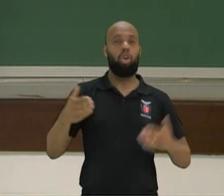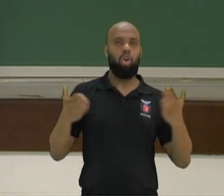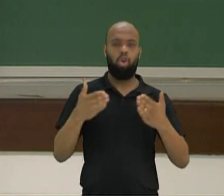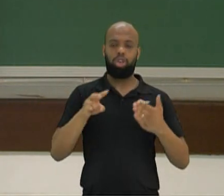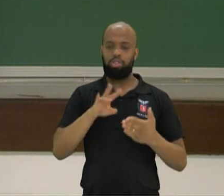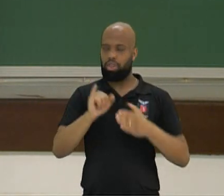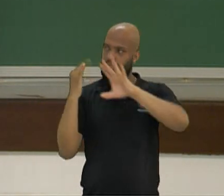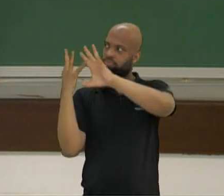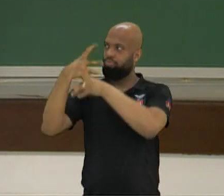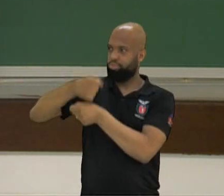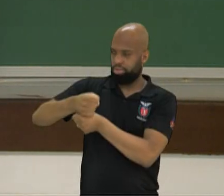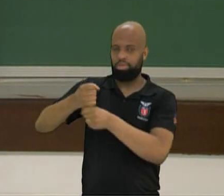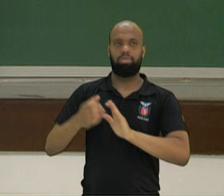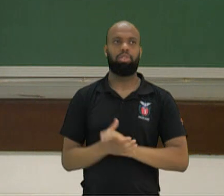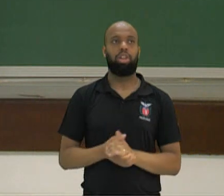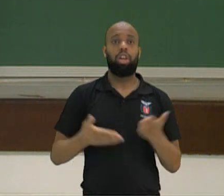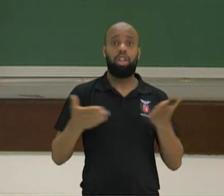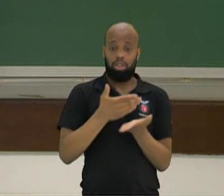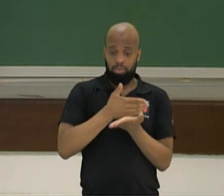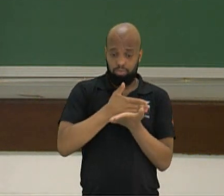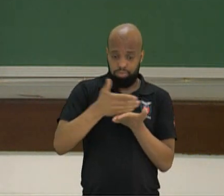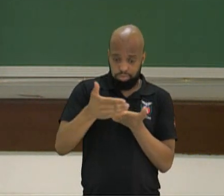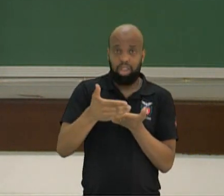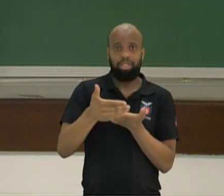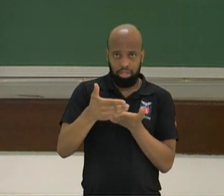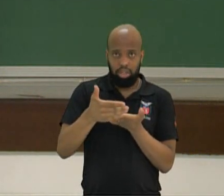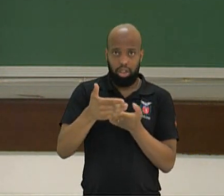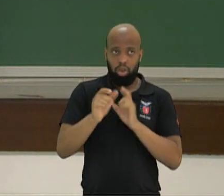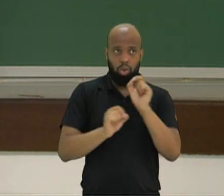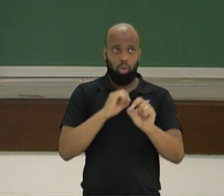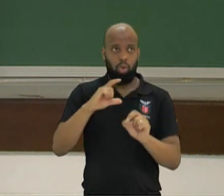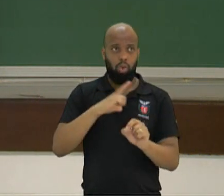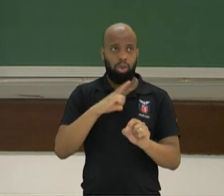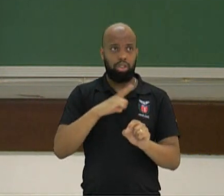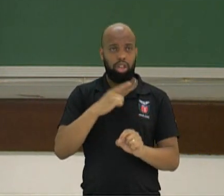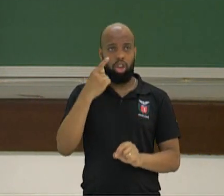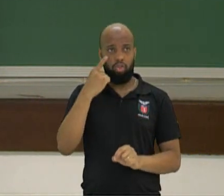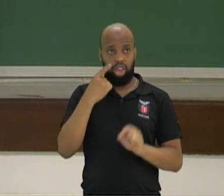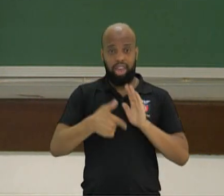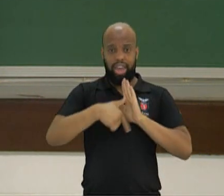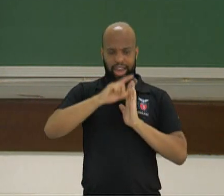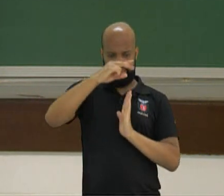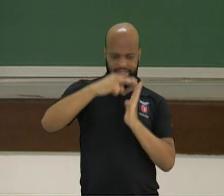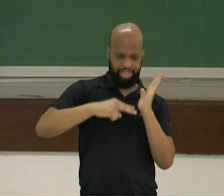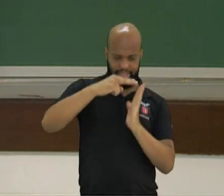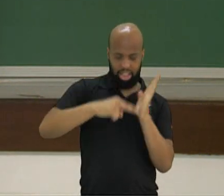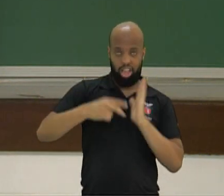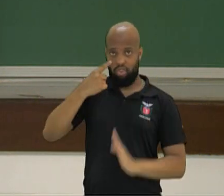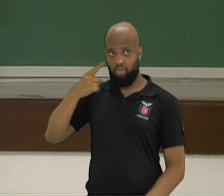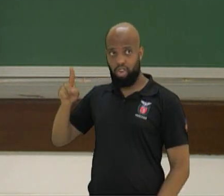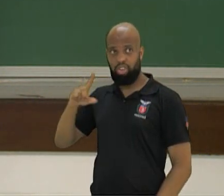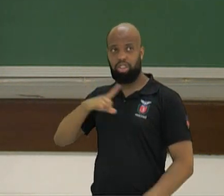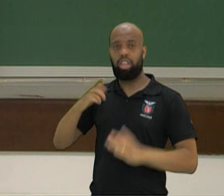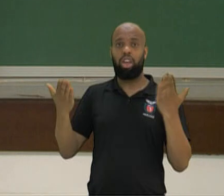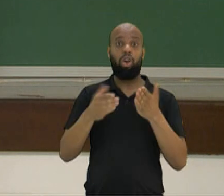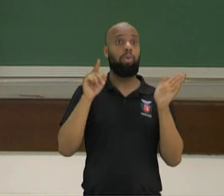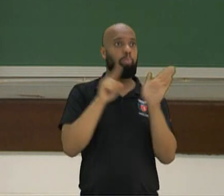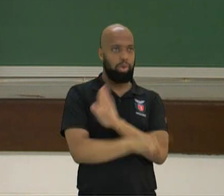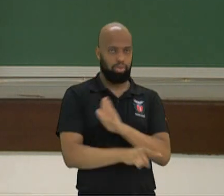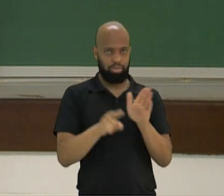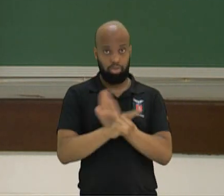tá? Vamos iniciar logo de cara aqui com o nosso before reading, antes da nossa leitura, tá bom? Temos o seguinte exercício